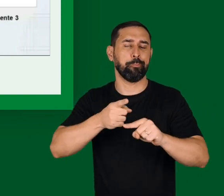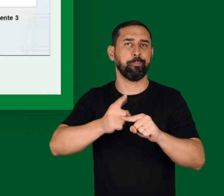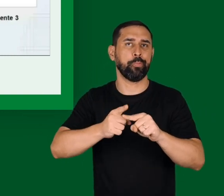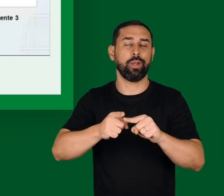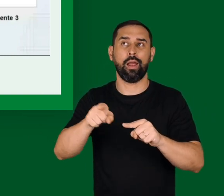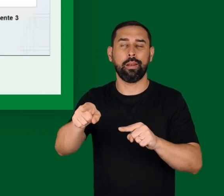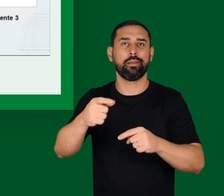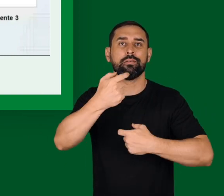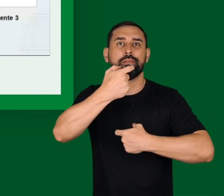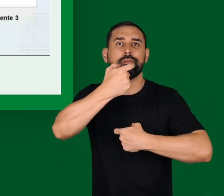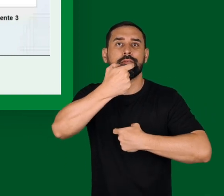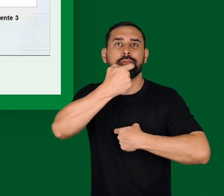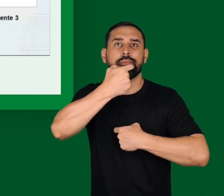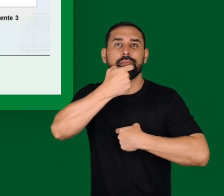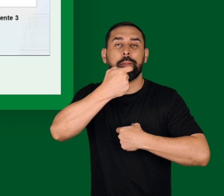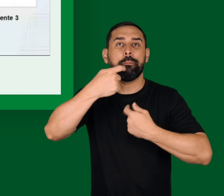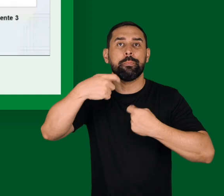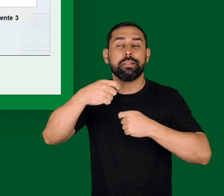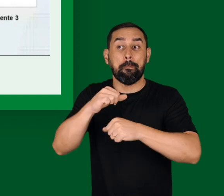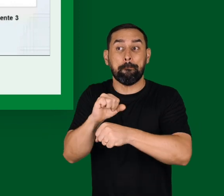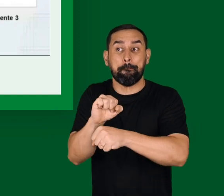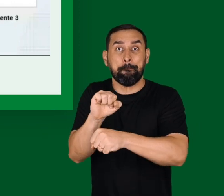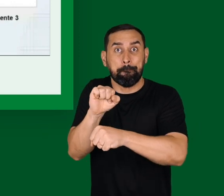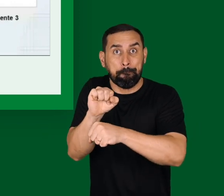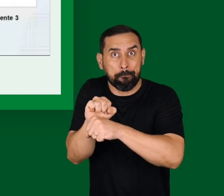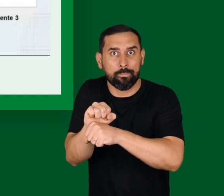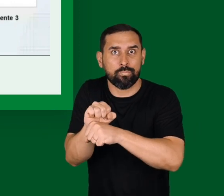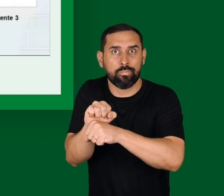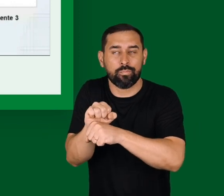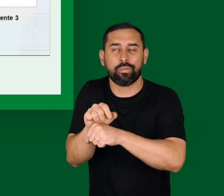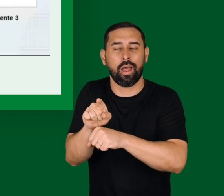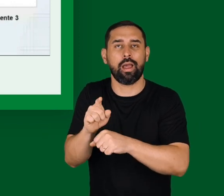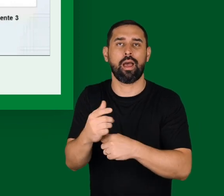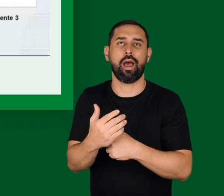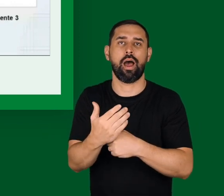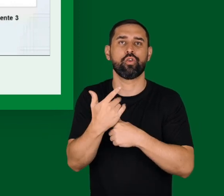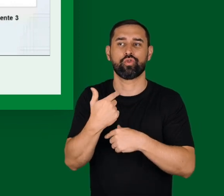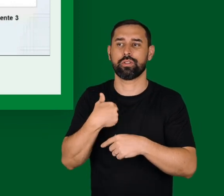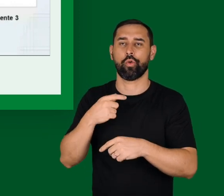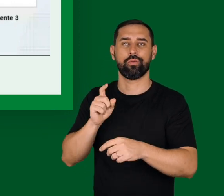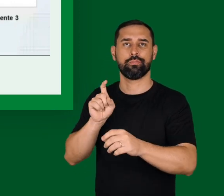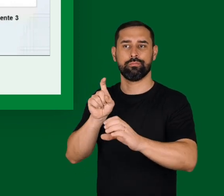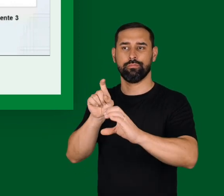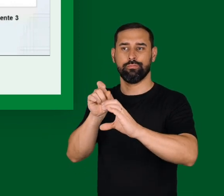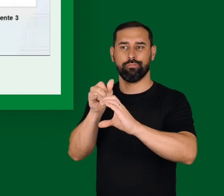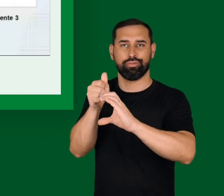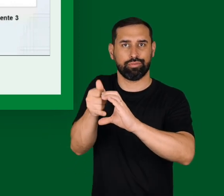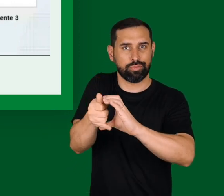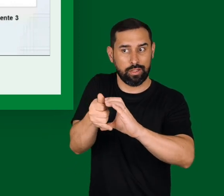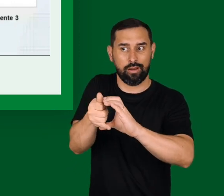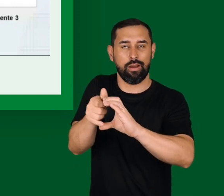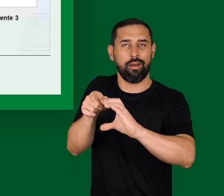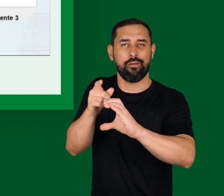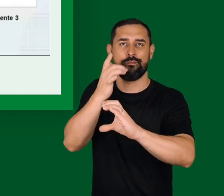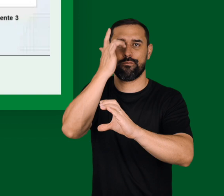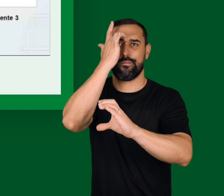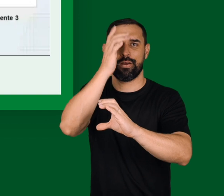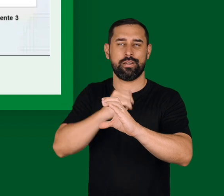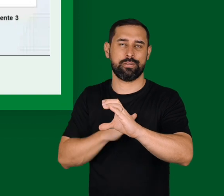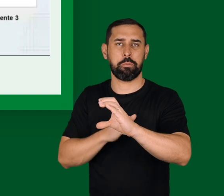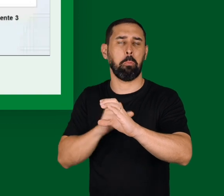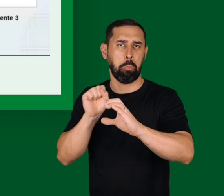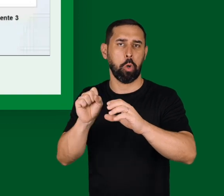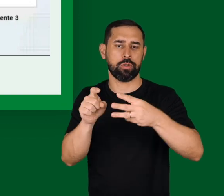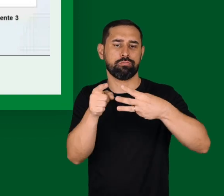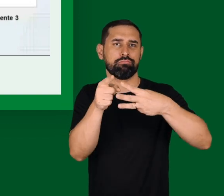crianças aonde há necessidade de paralisar a via aérea para facilitar, tá?